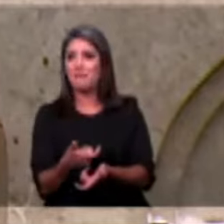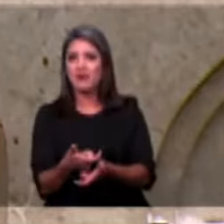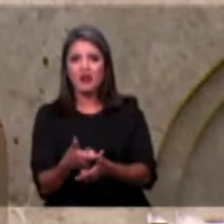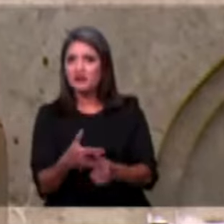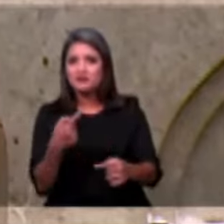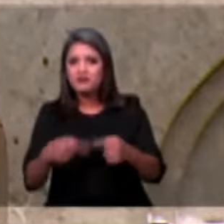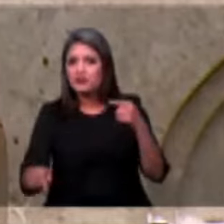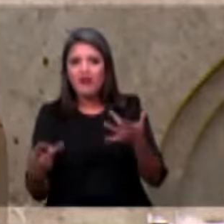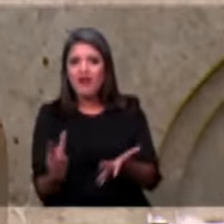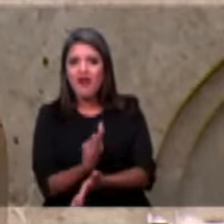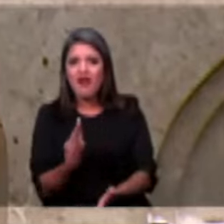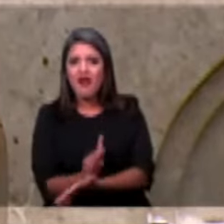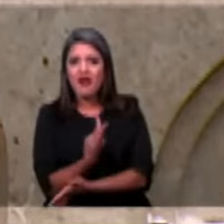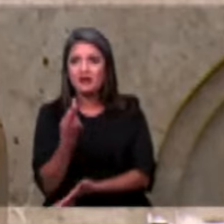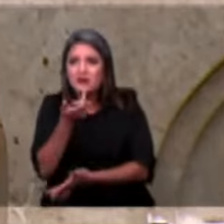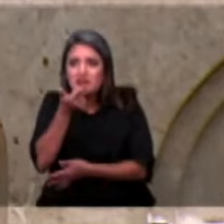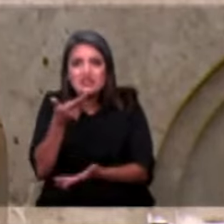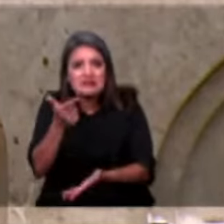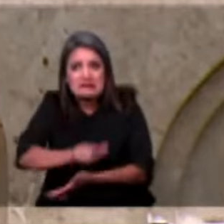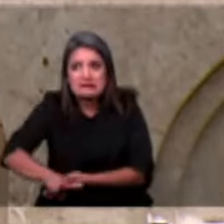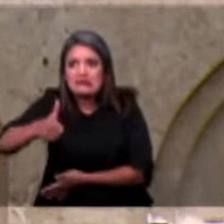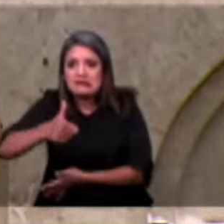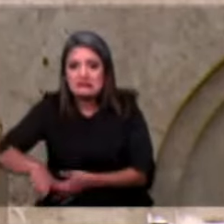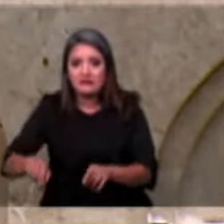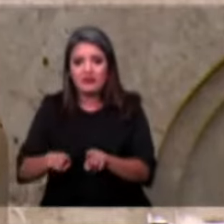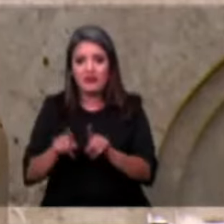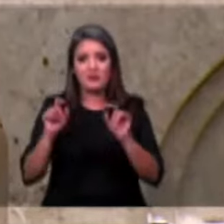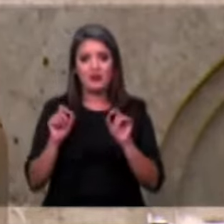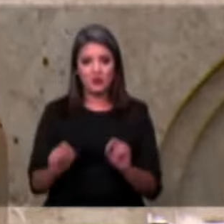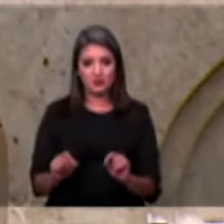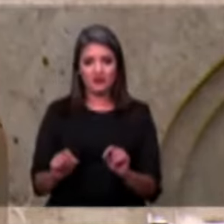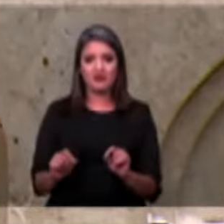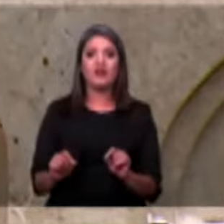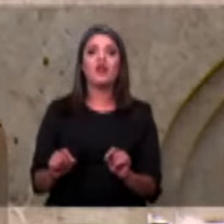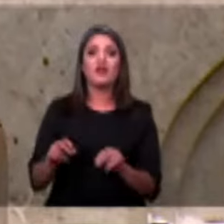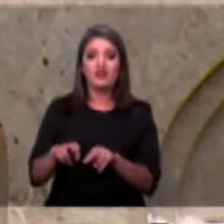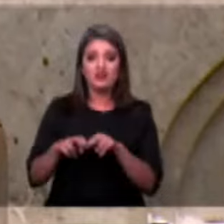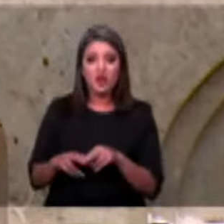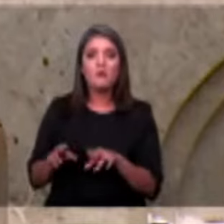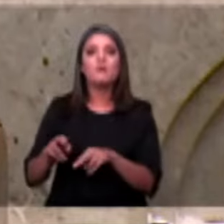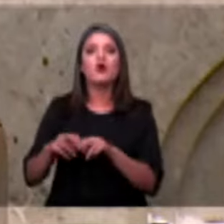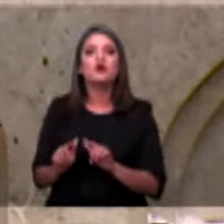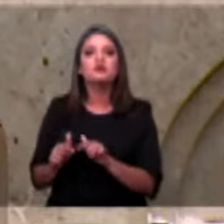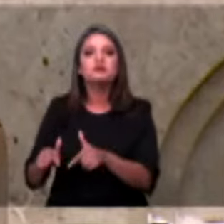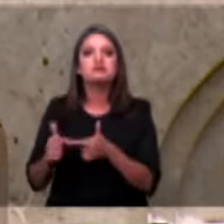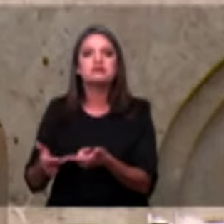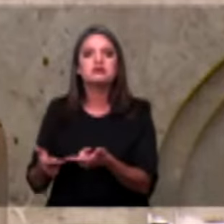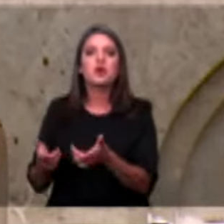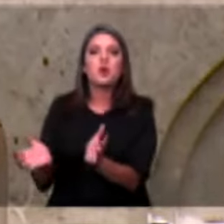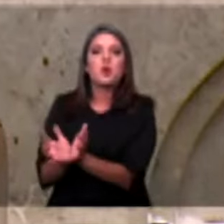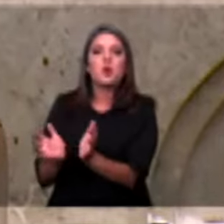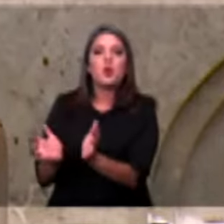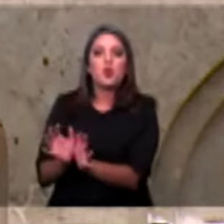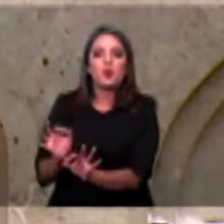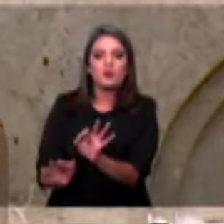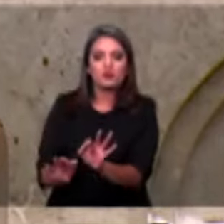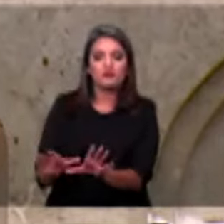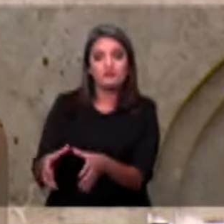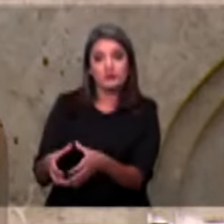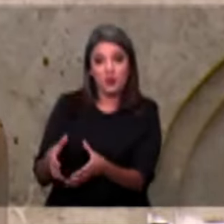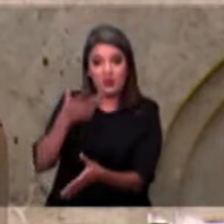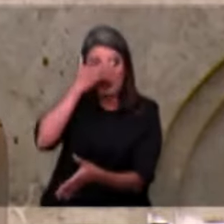reiterados, inclusive sob a pecha de um mal compreendido ativismo judicial, por parte de